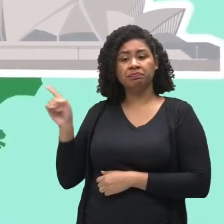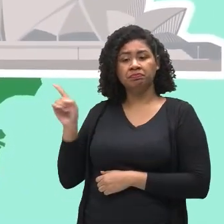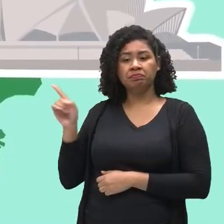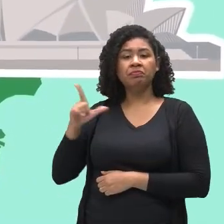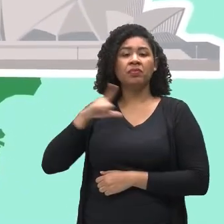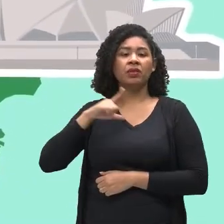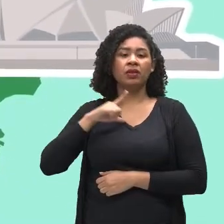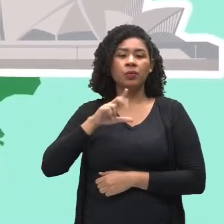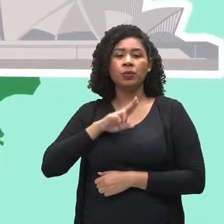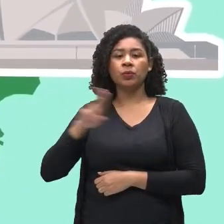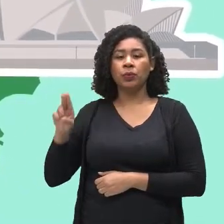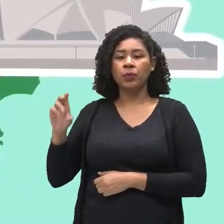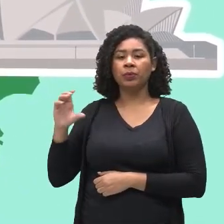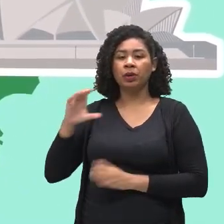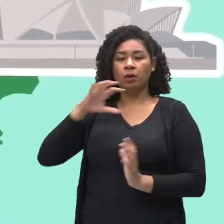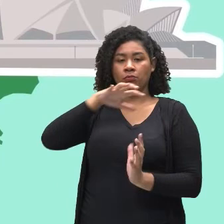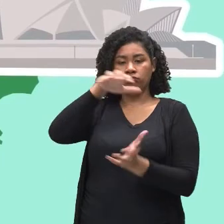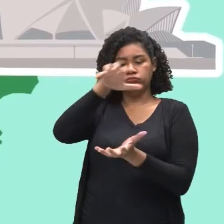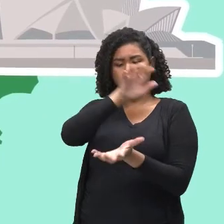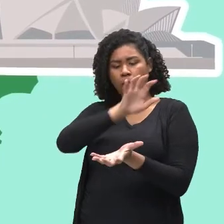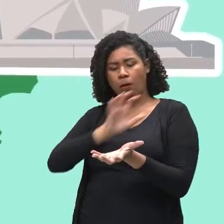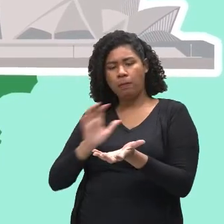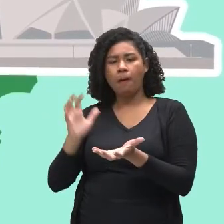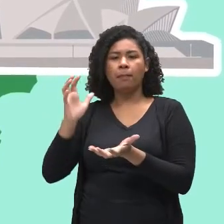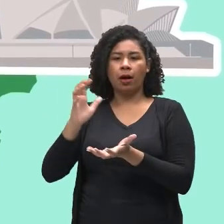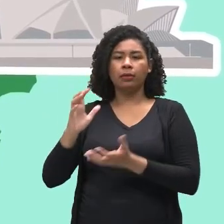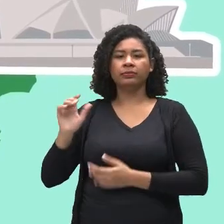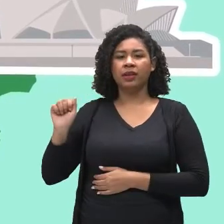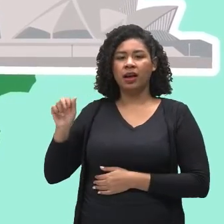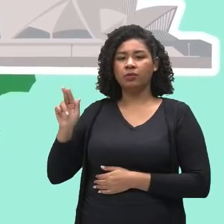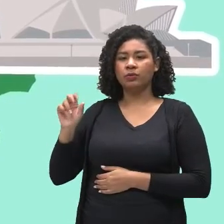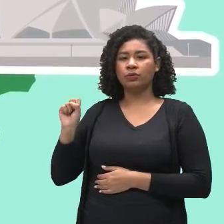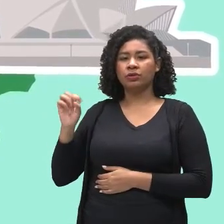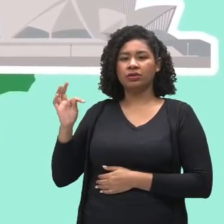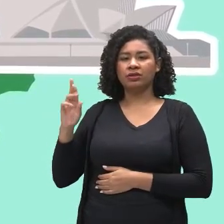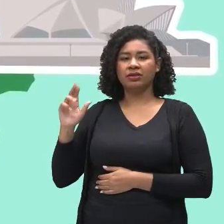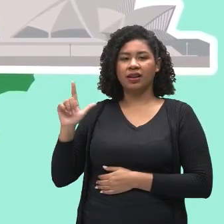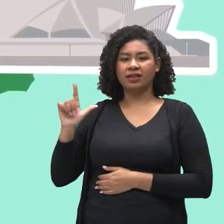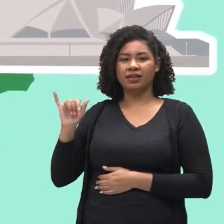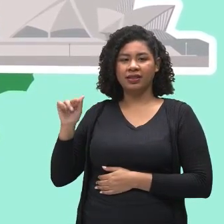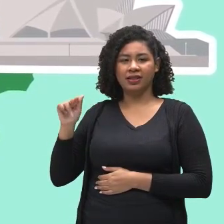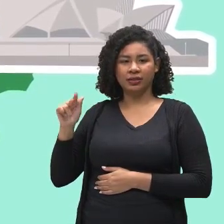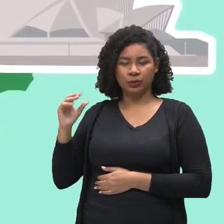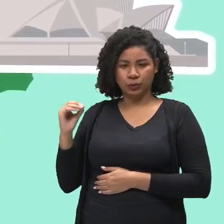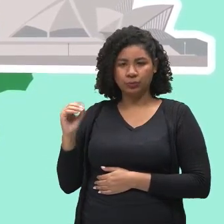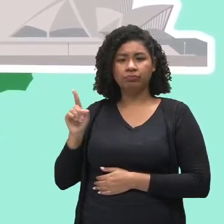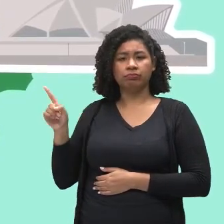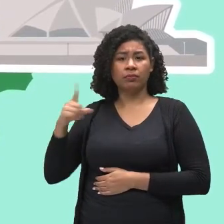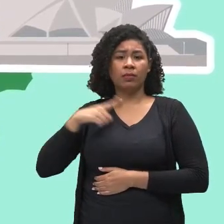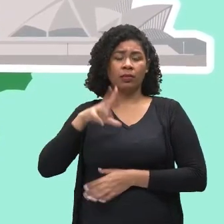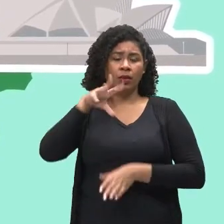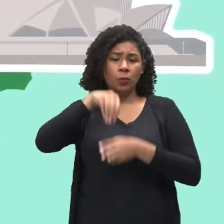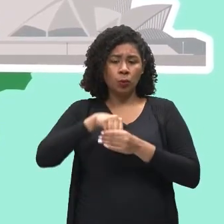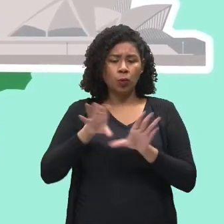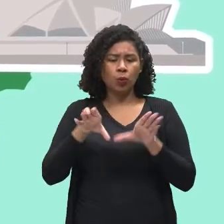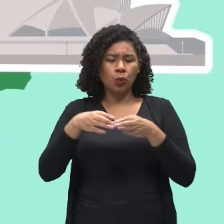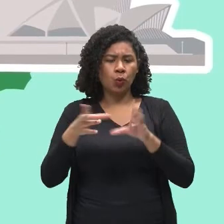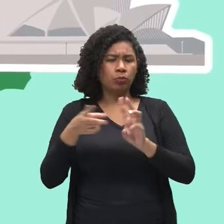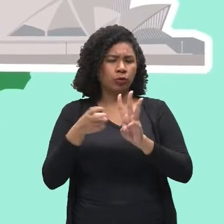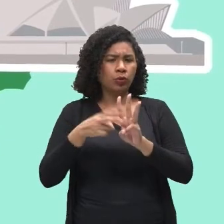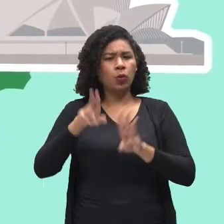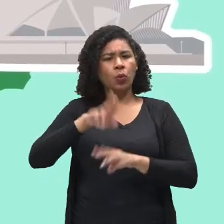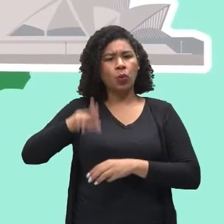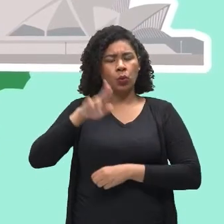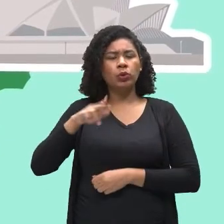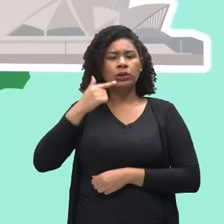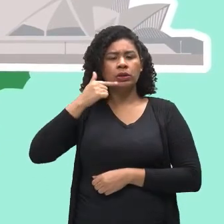chamado de continente australiano. Apesar de ainda existirem algumas tribos aborígenes que falam línguas locais, o país tem como língua oficial